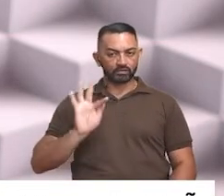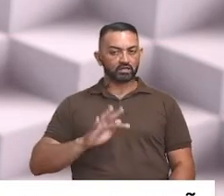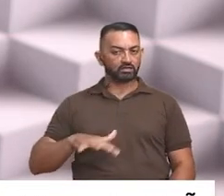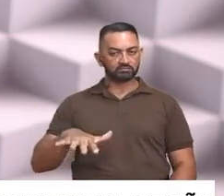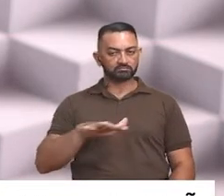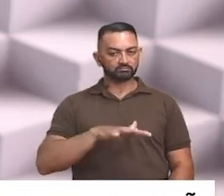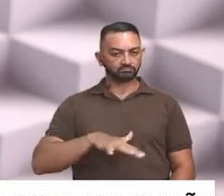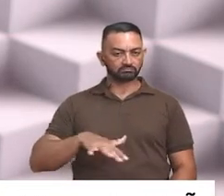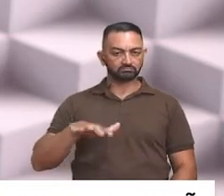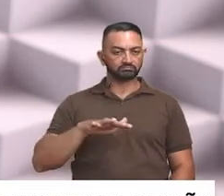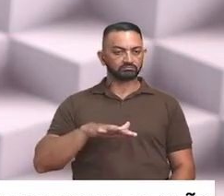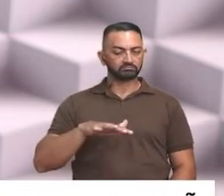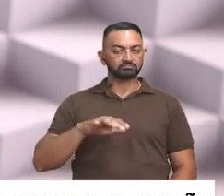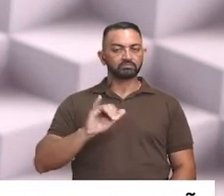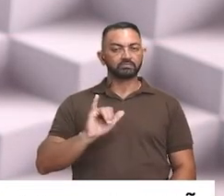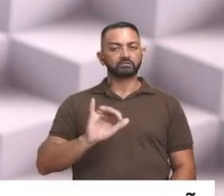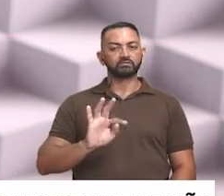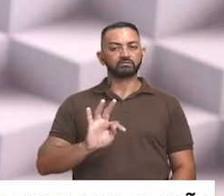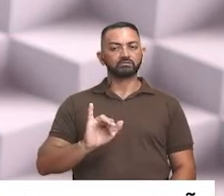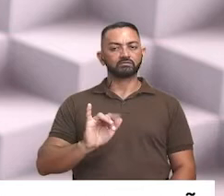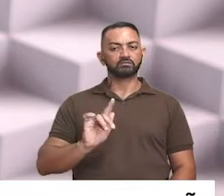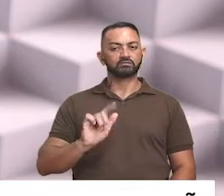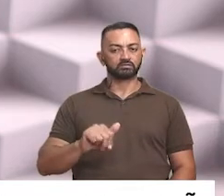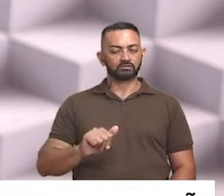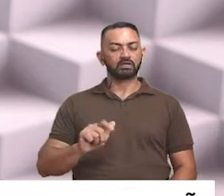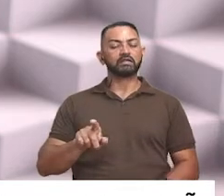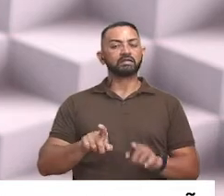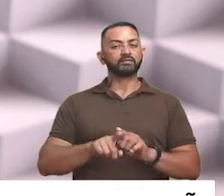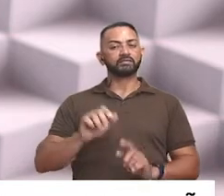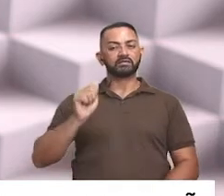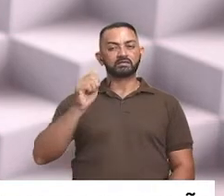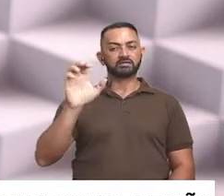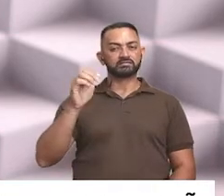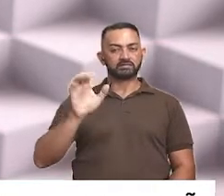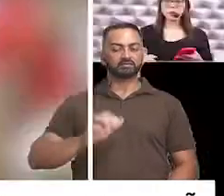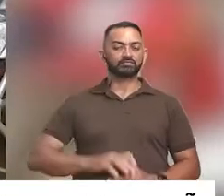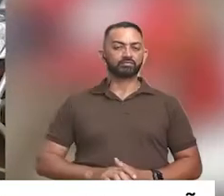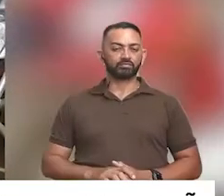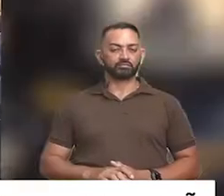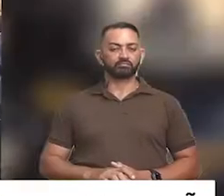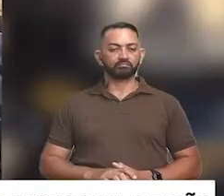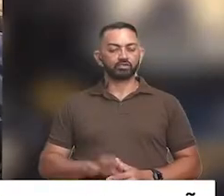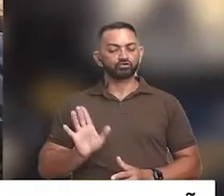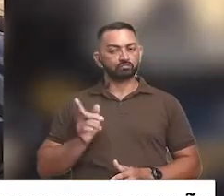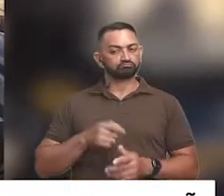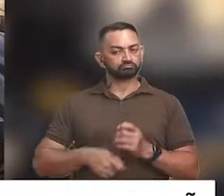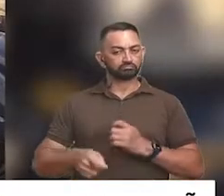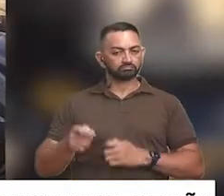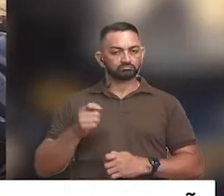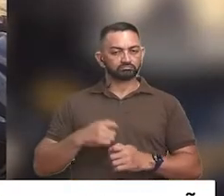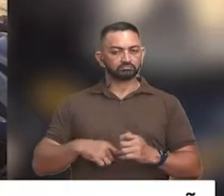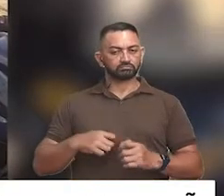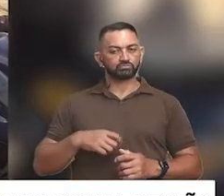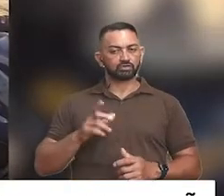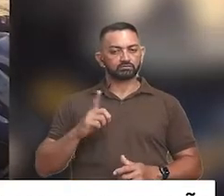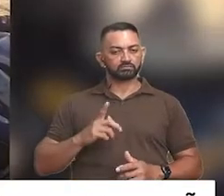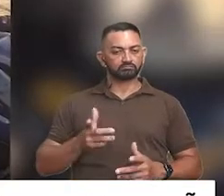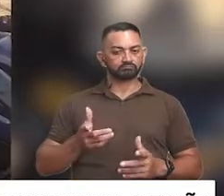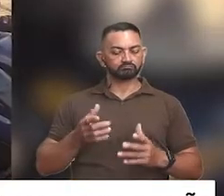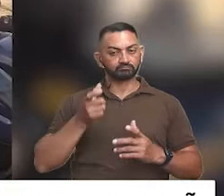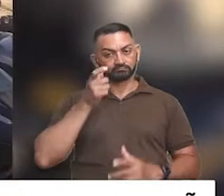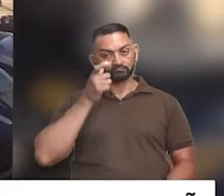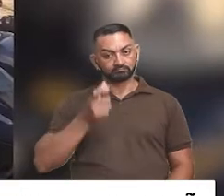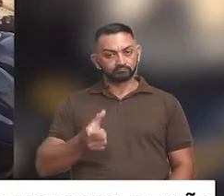aconteceu na aqui na região né é a no município de antiga também no município de Açailândia por exemplo E aí gente essa operação que